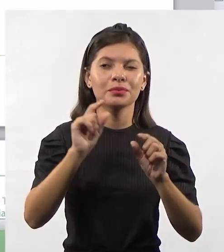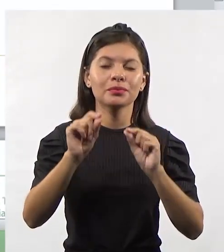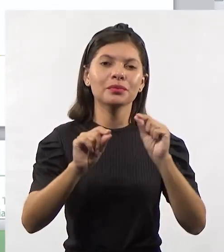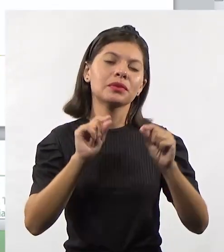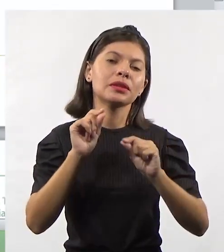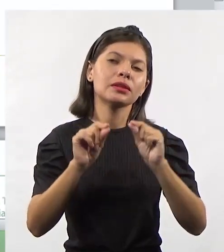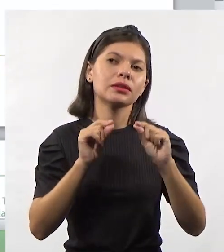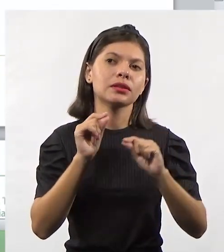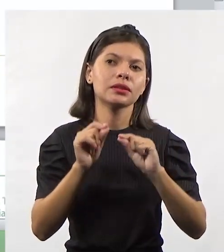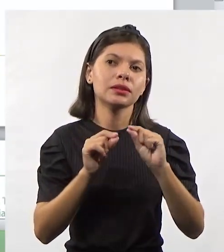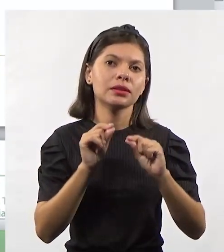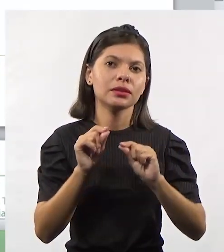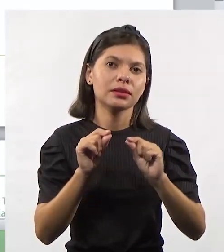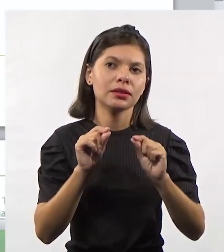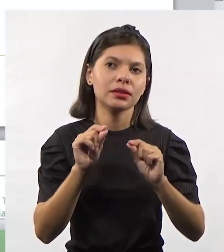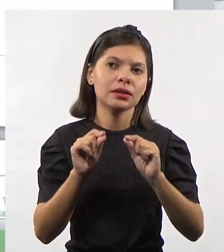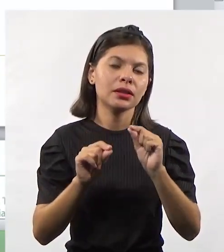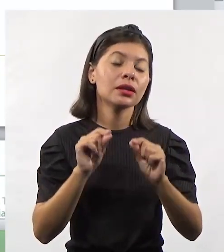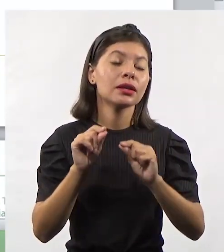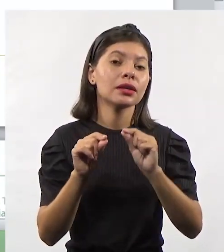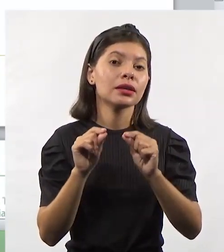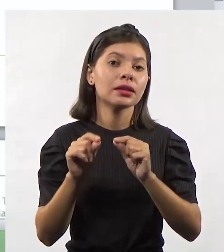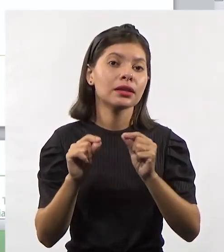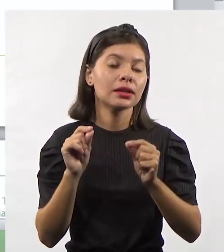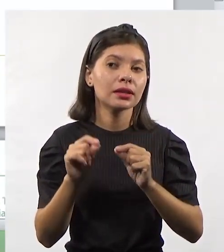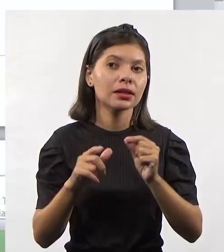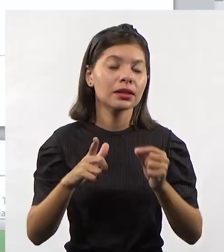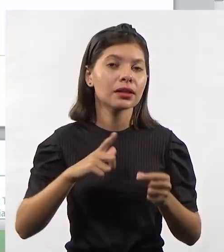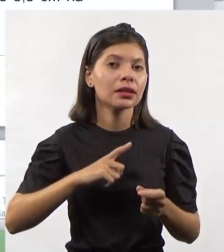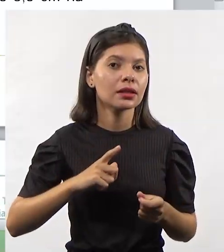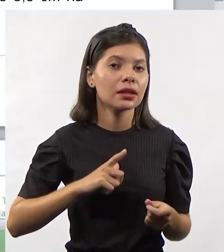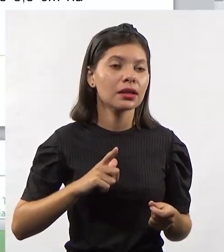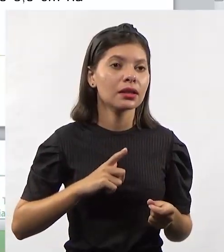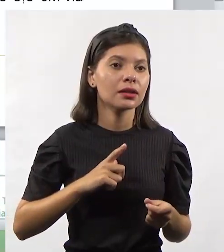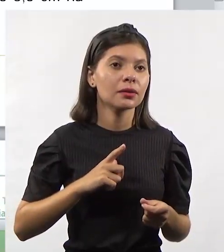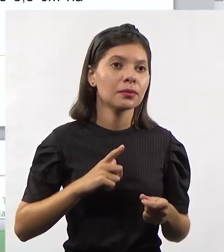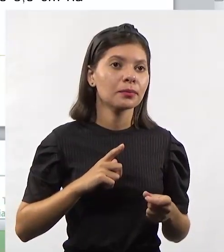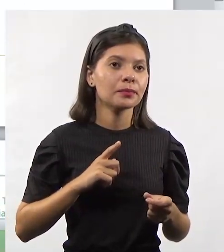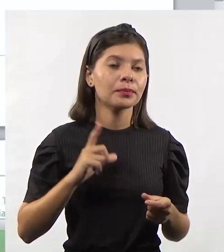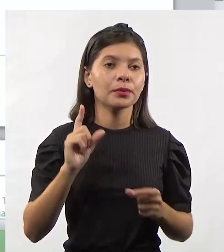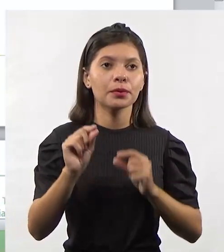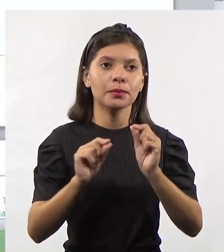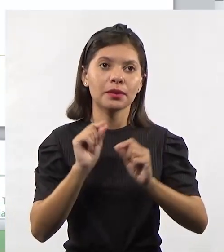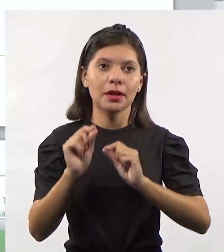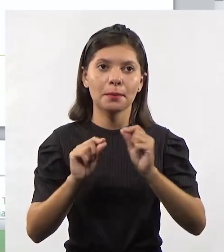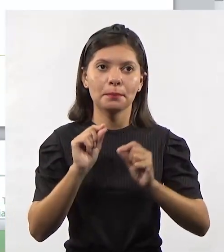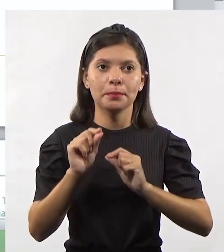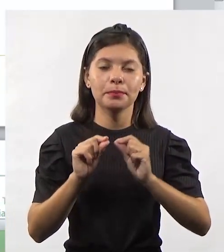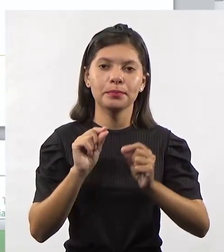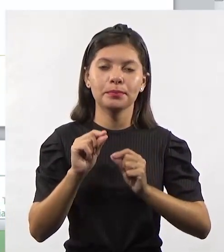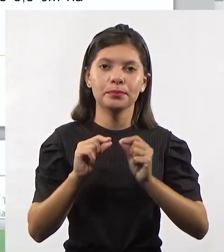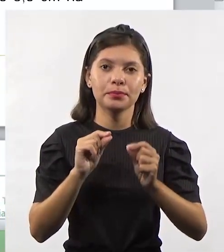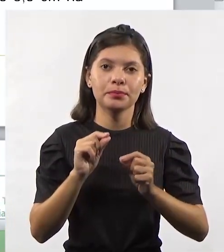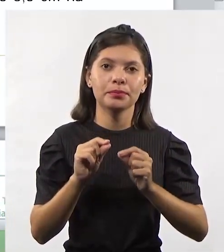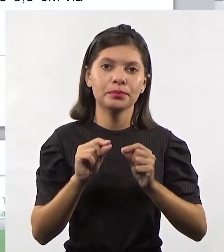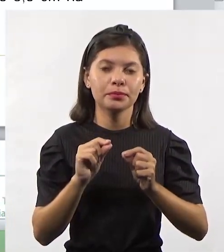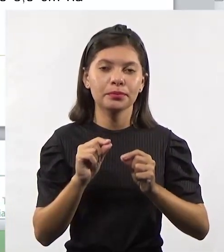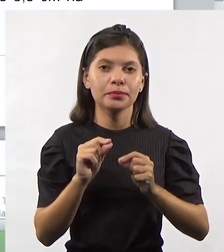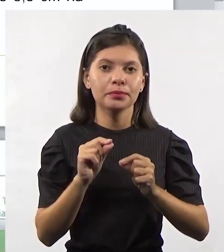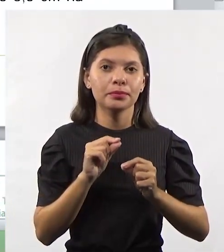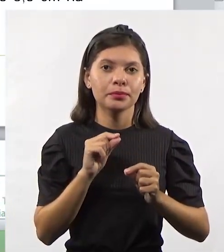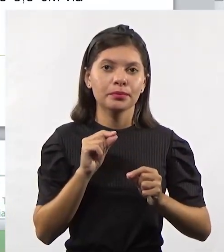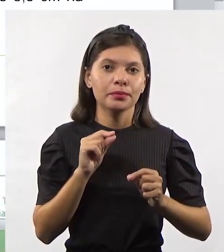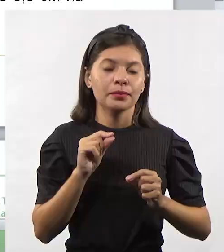que será ou que conterá que conterá conterá conterá